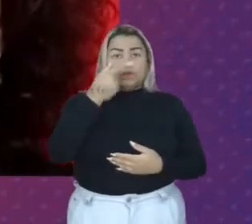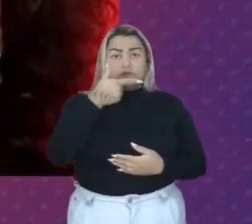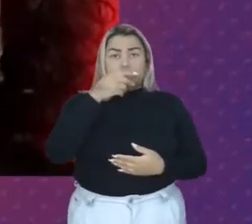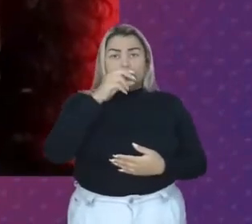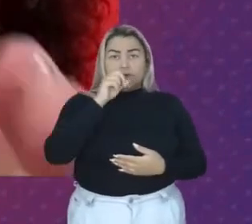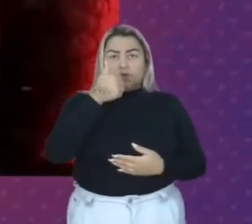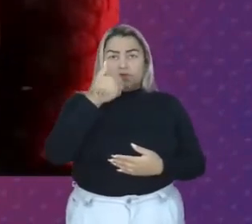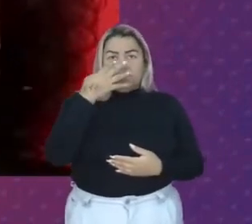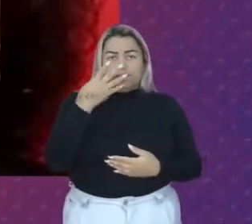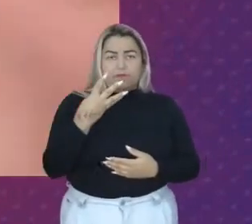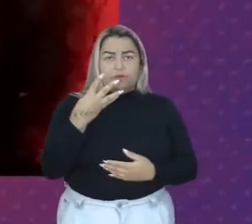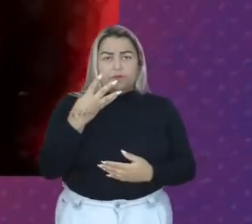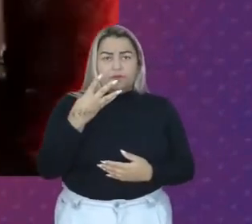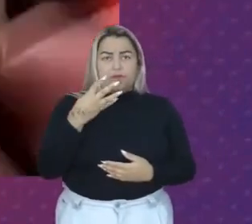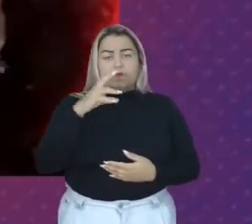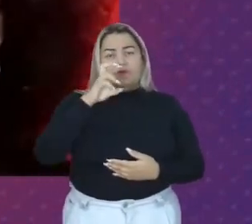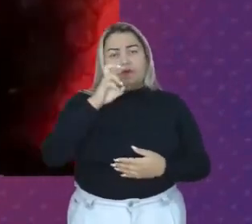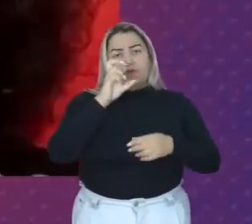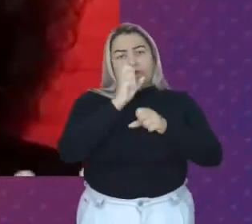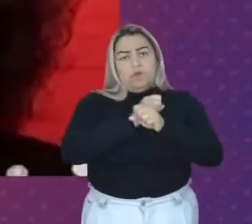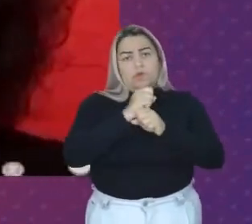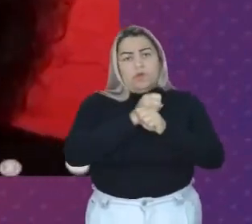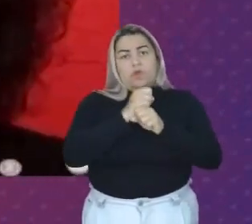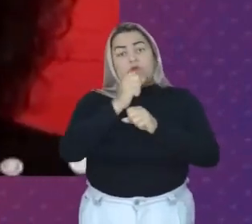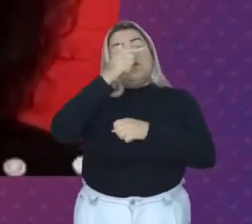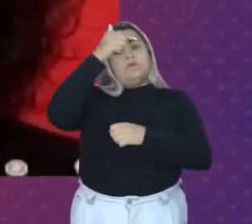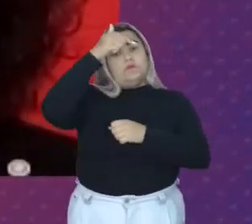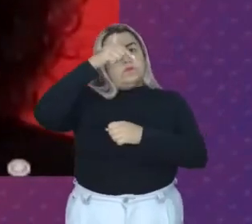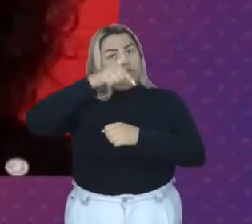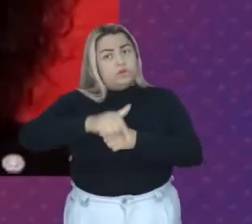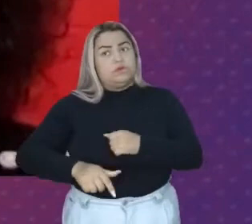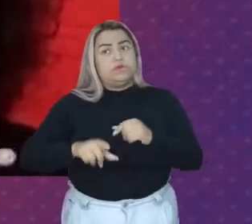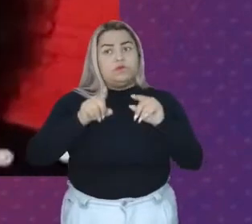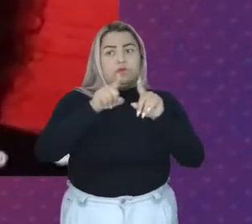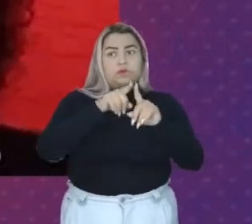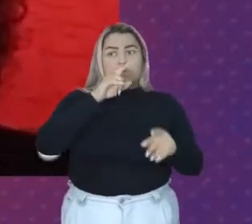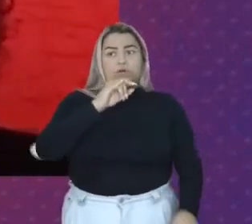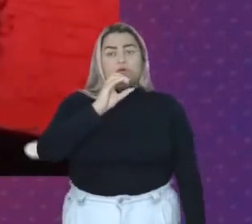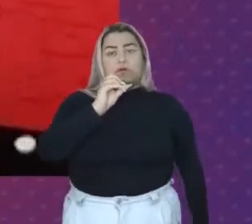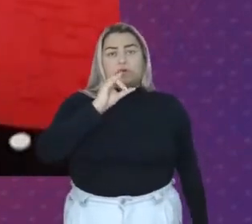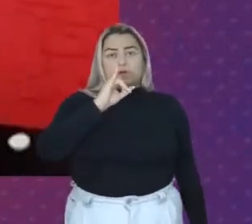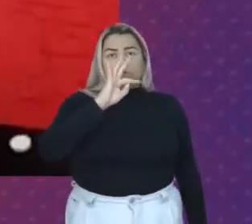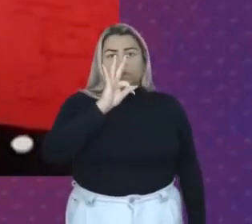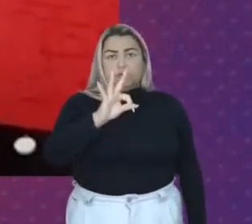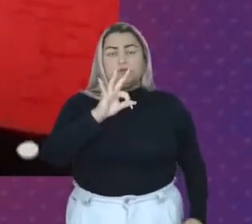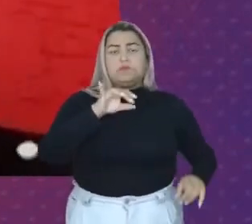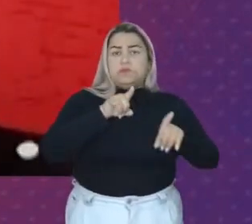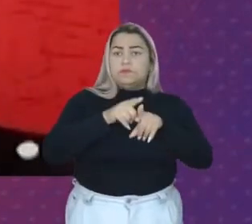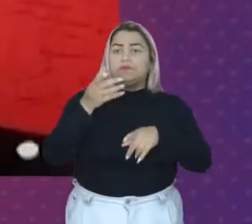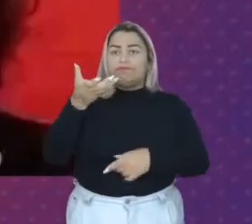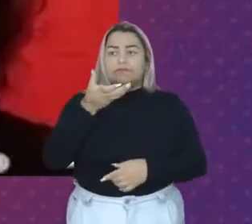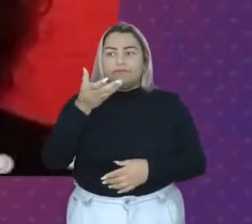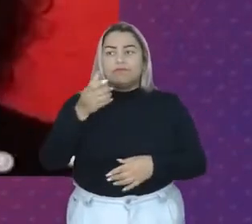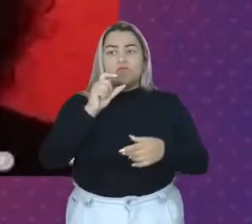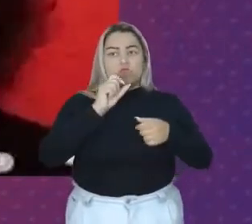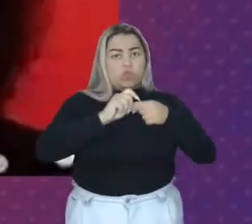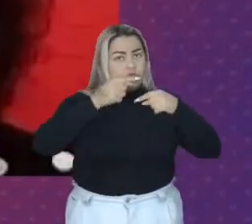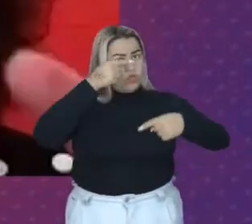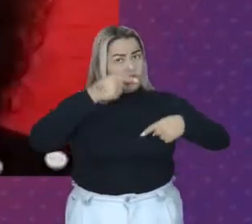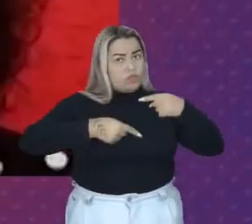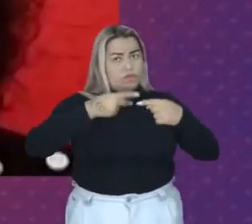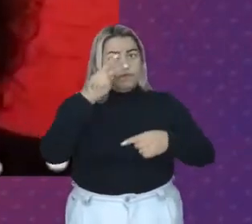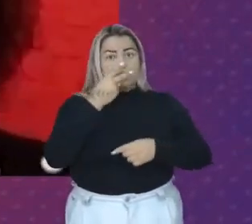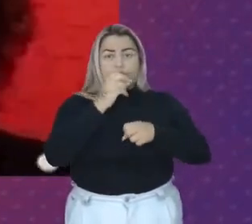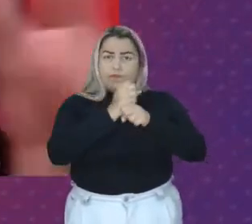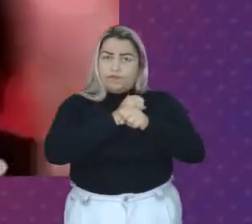2014, 5 anos depois, a gente conseguiu provocar o OIT, né, de que a gente queria fazer esse debate. 2 anos depois, 1